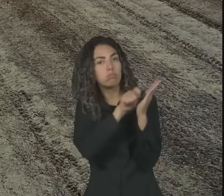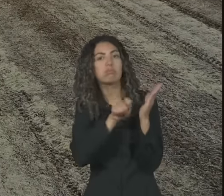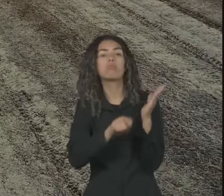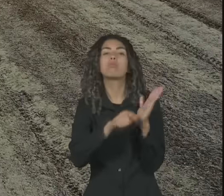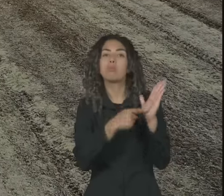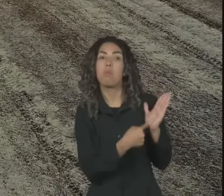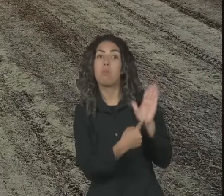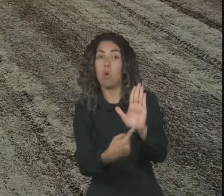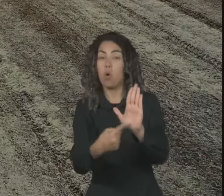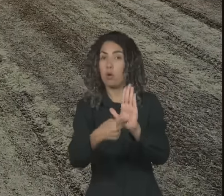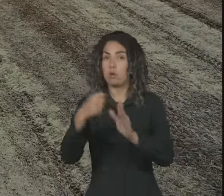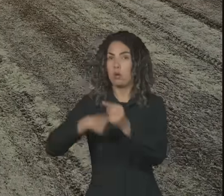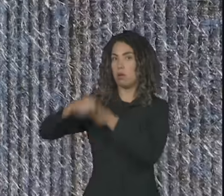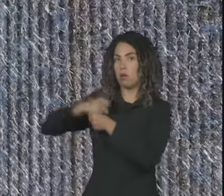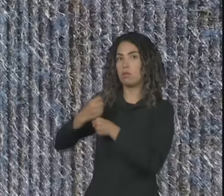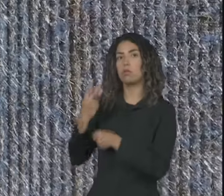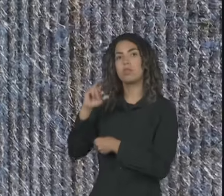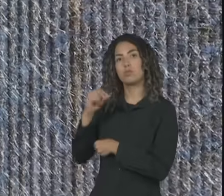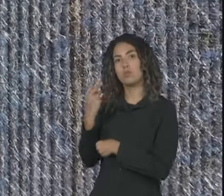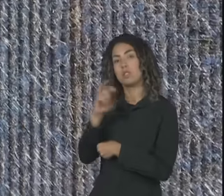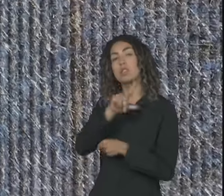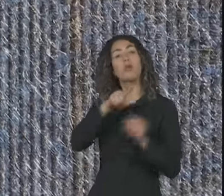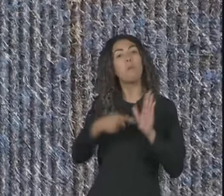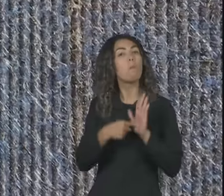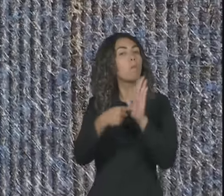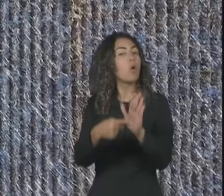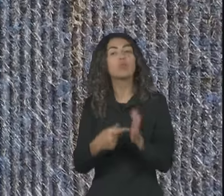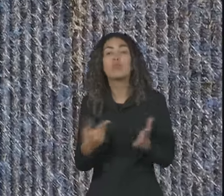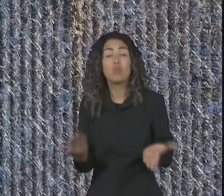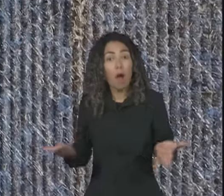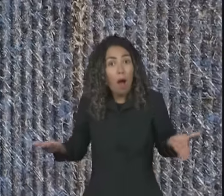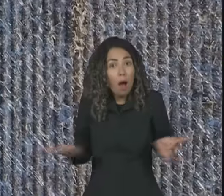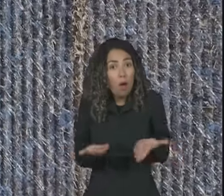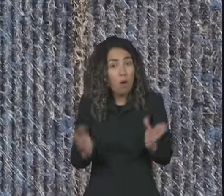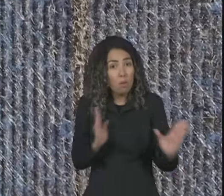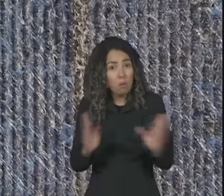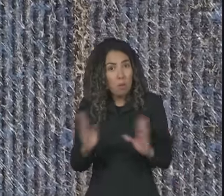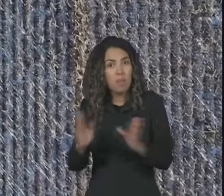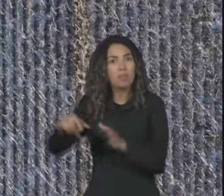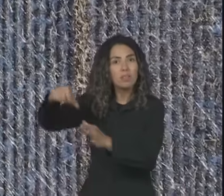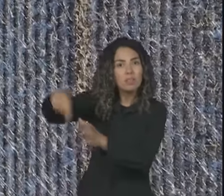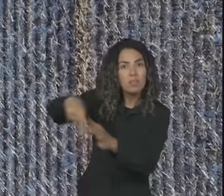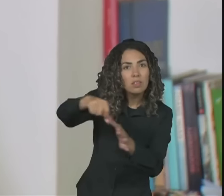2025 informa que o sistema agroalimentar contemporâneo está falido.